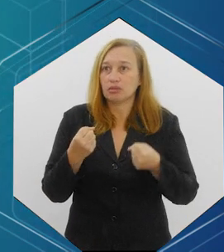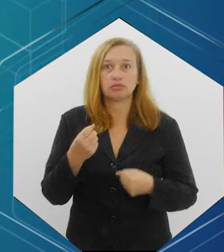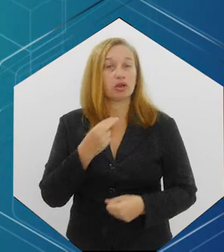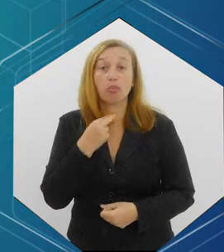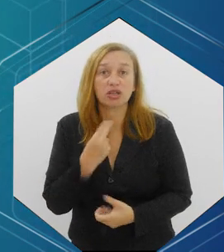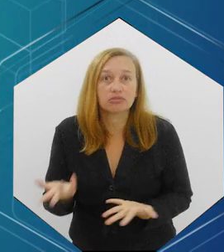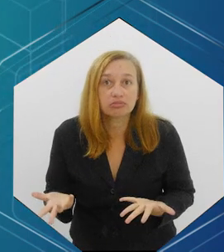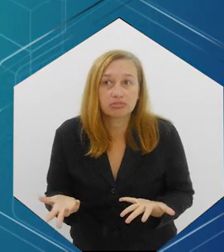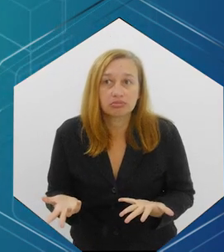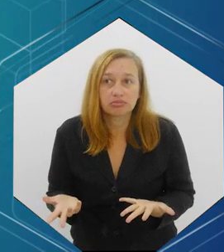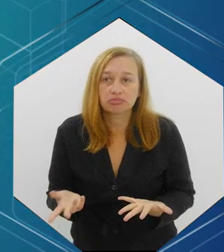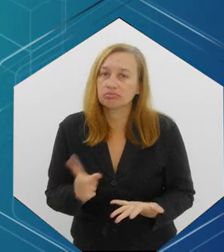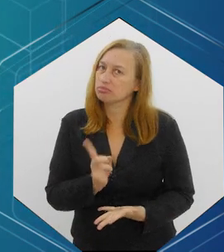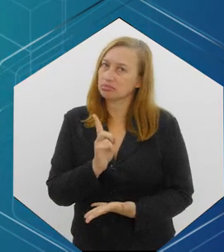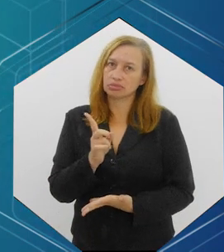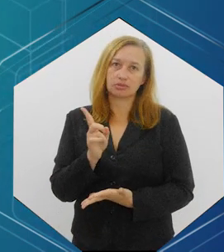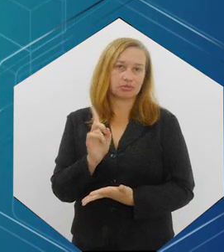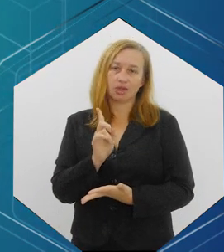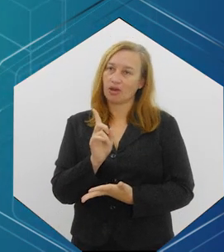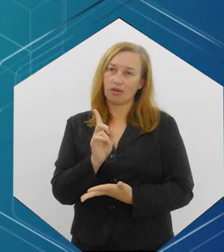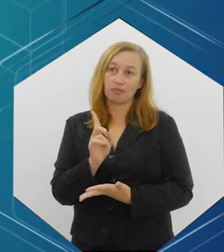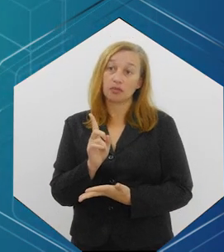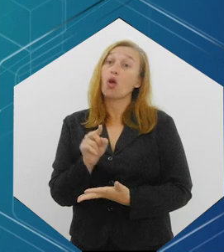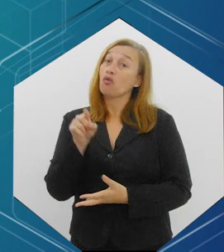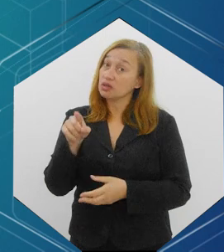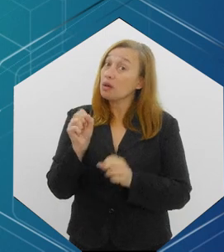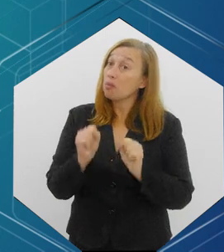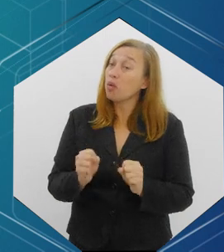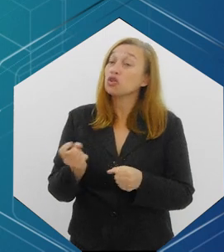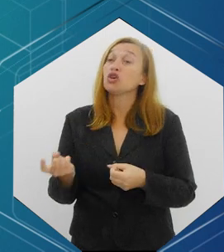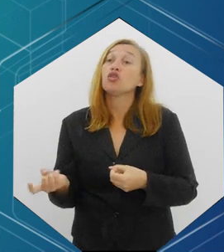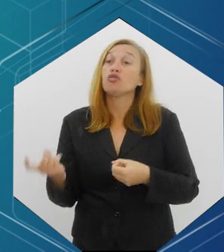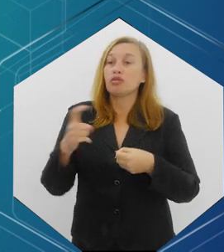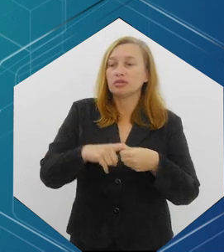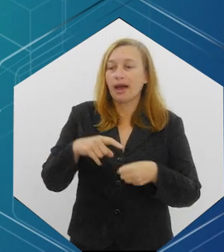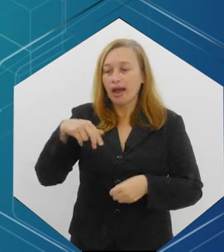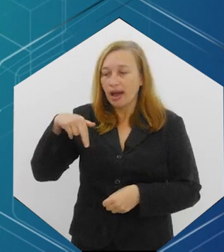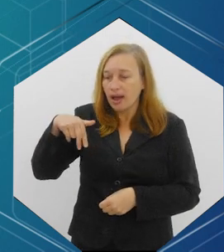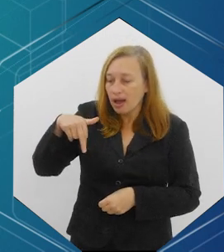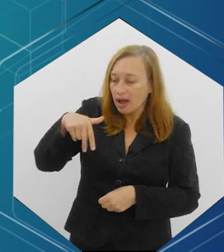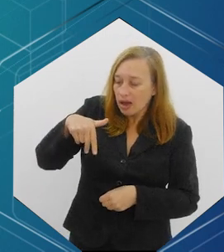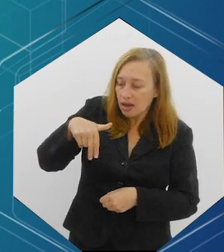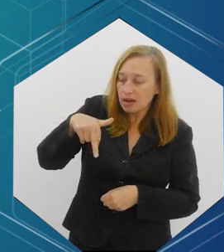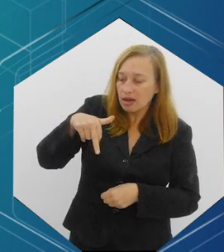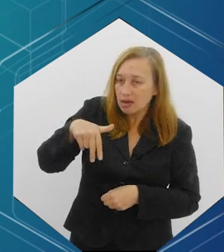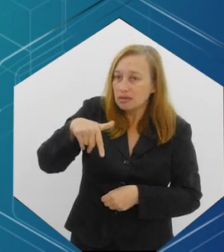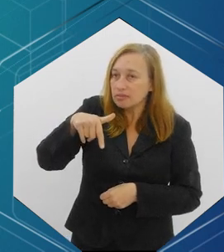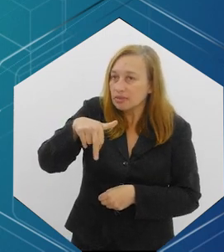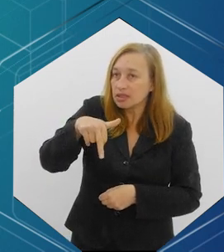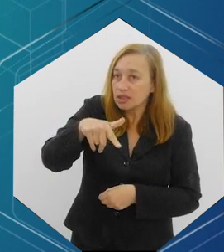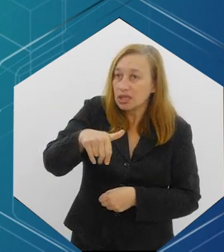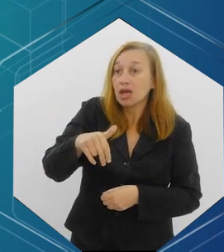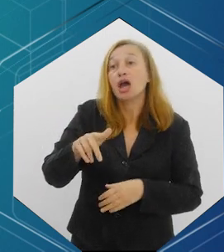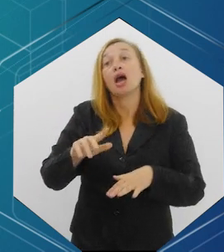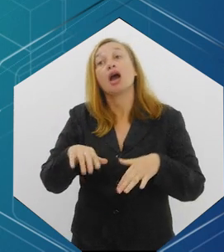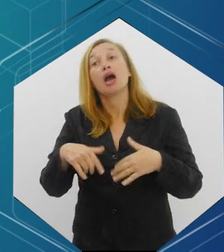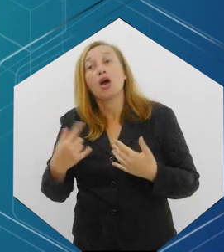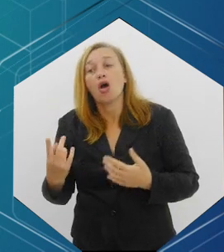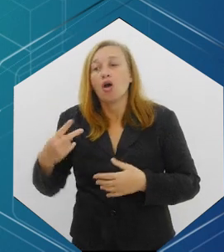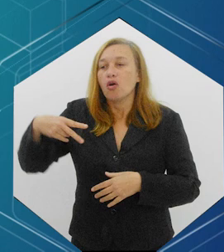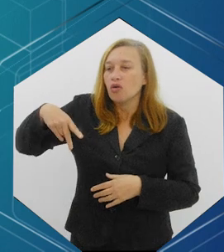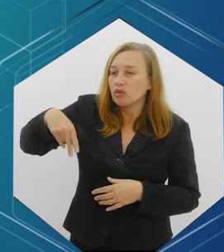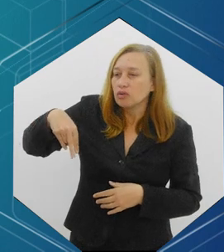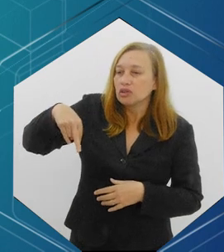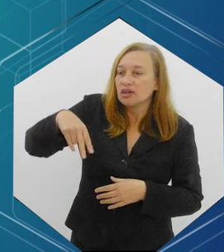a correr. Não dá. Não é possível. Ele pode voltar a caminhar. Talvez